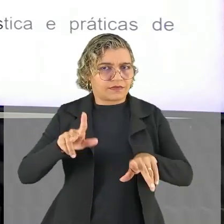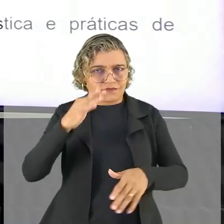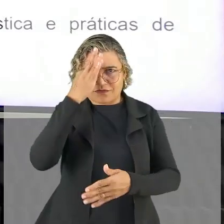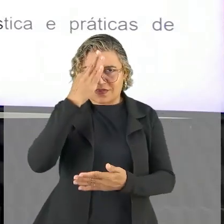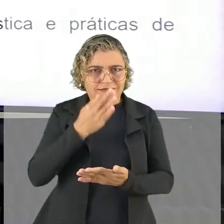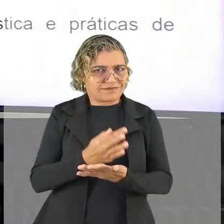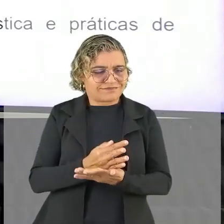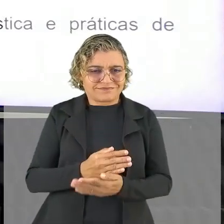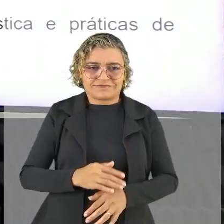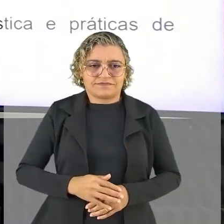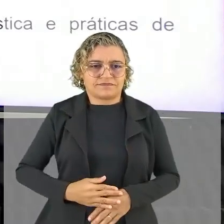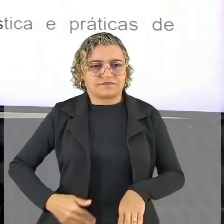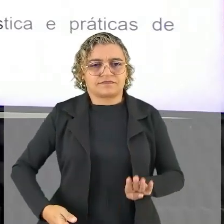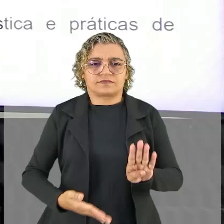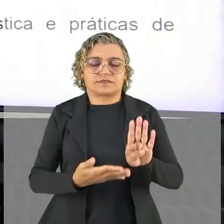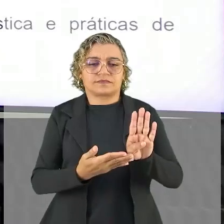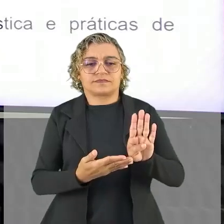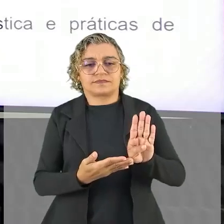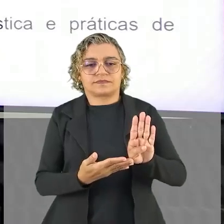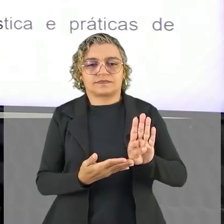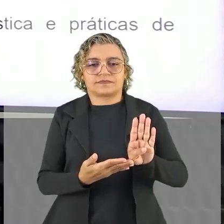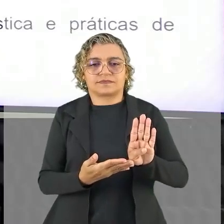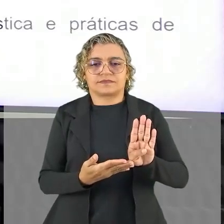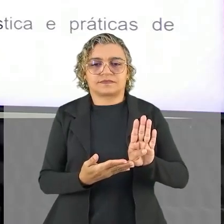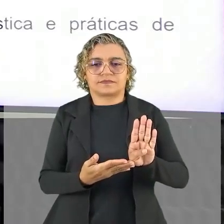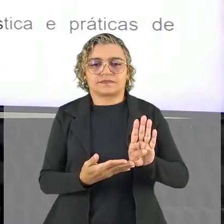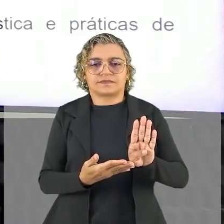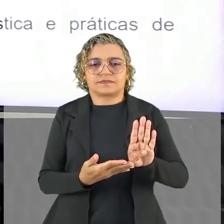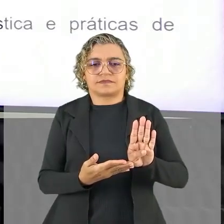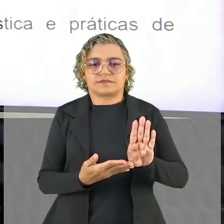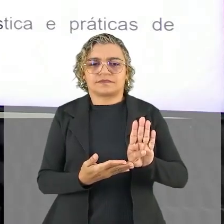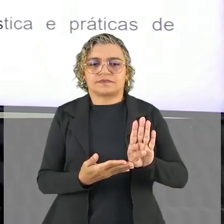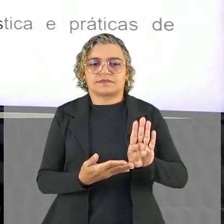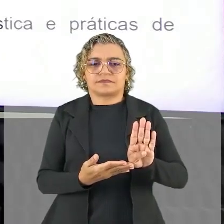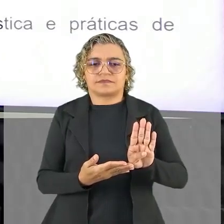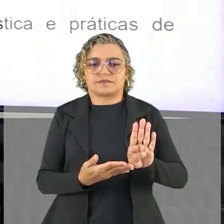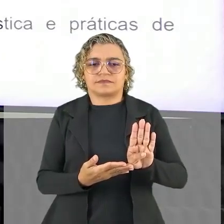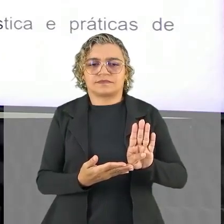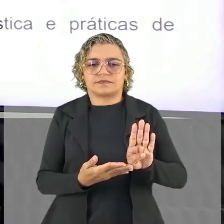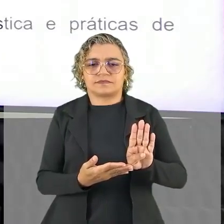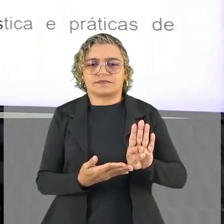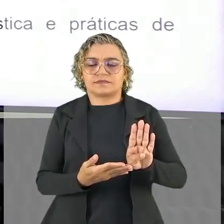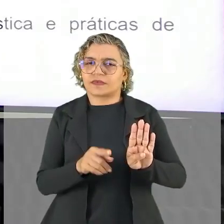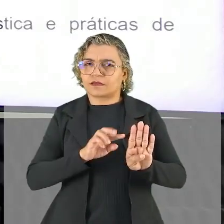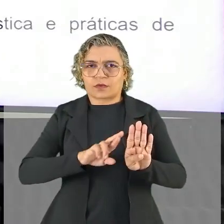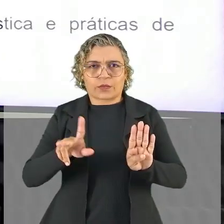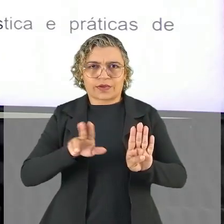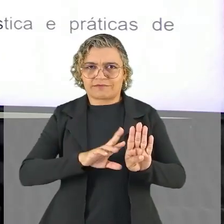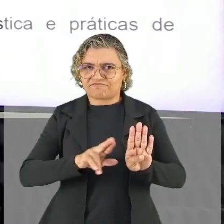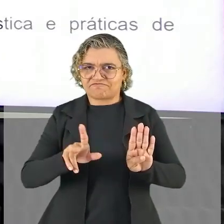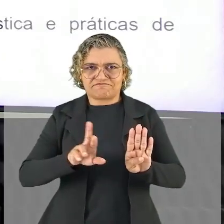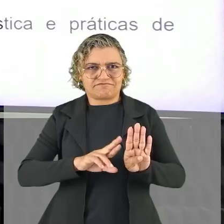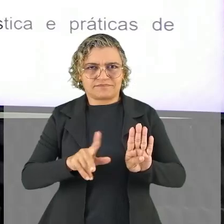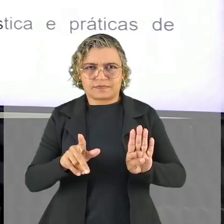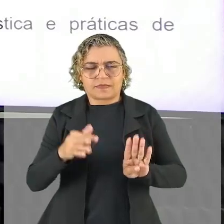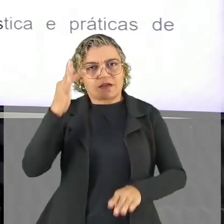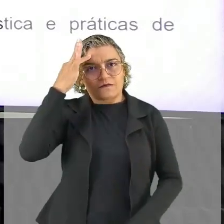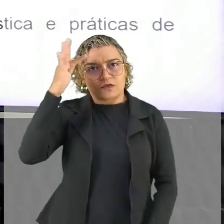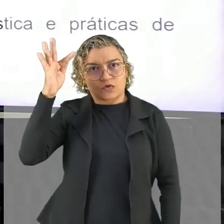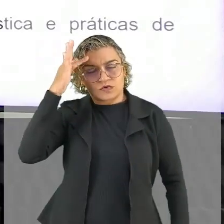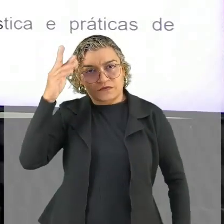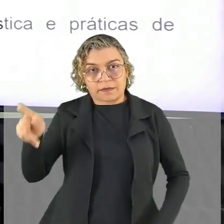B. Conciliação entre revelação e metafísica platônica. Bom, né? Não é disso que se trata. A filosofia